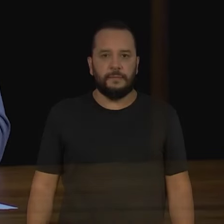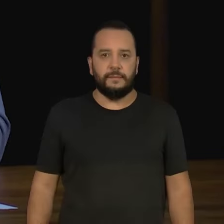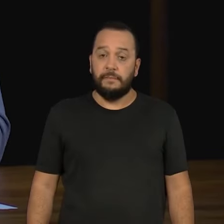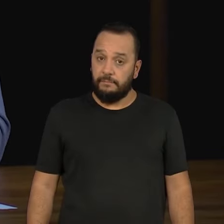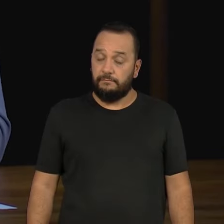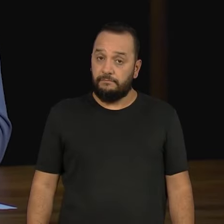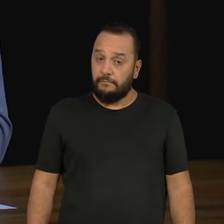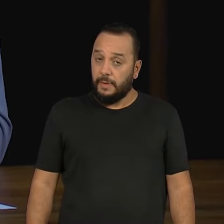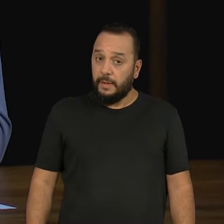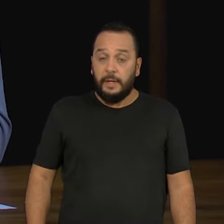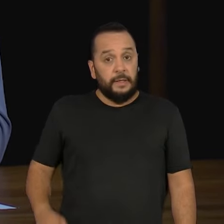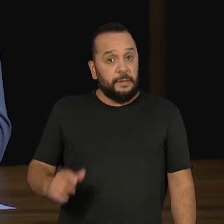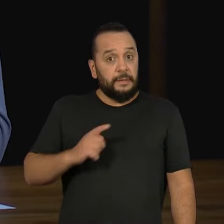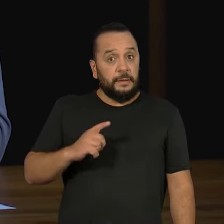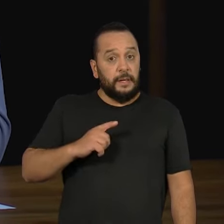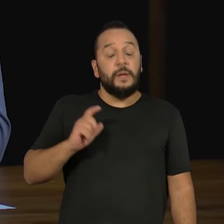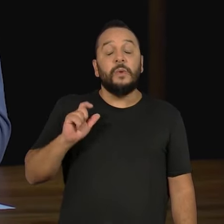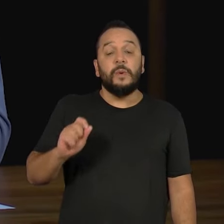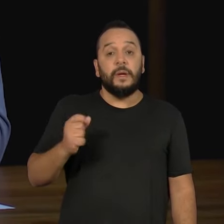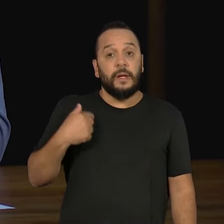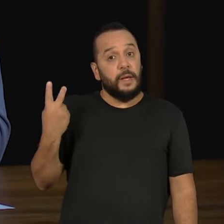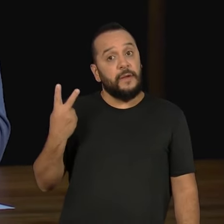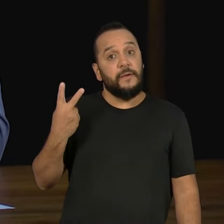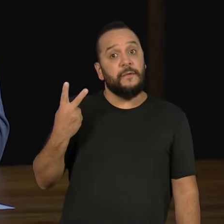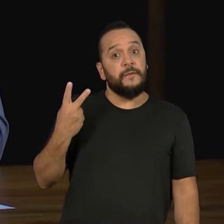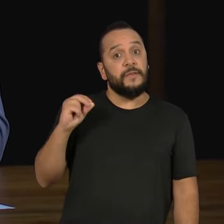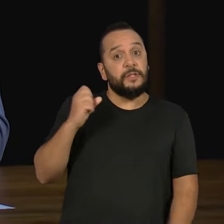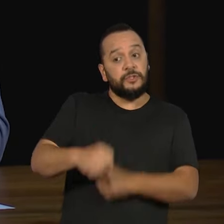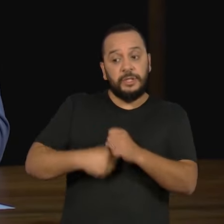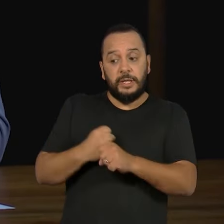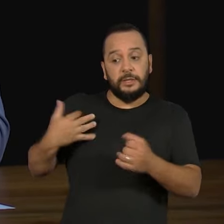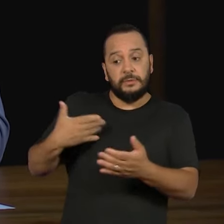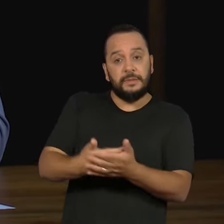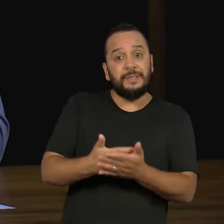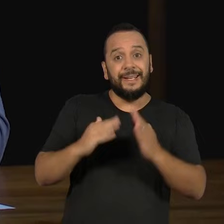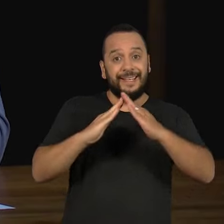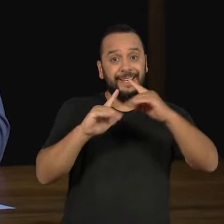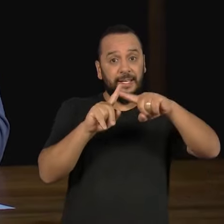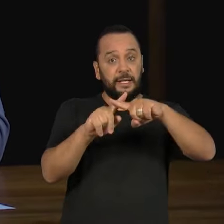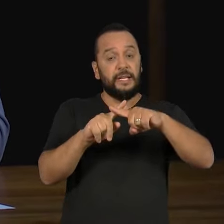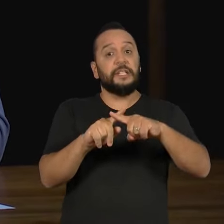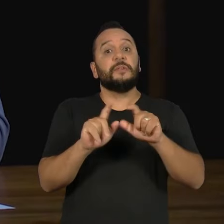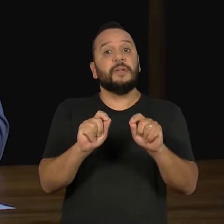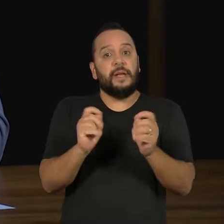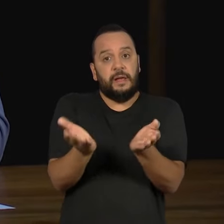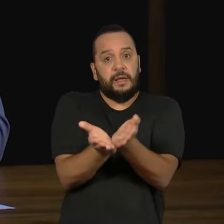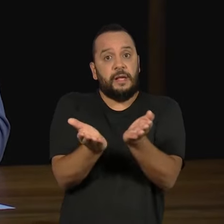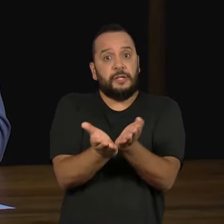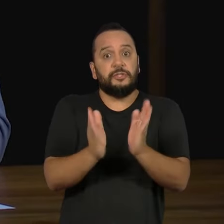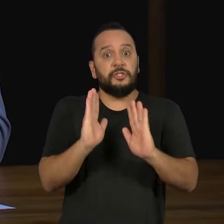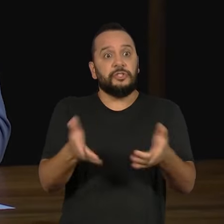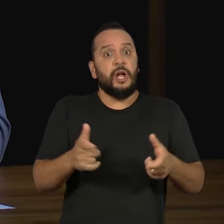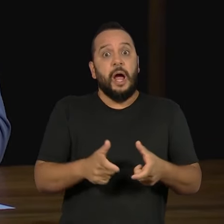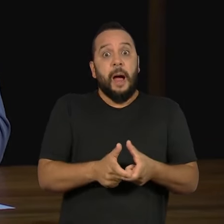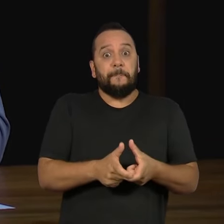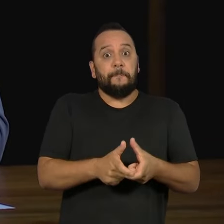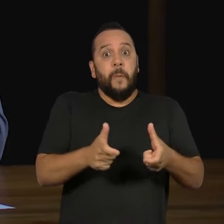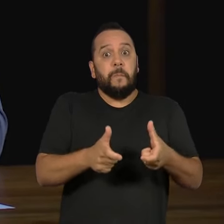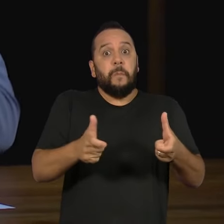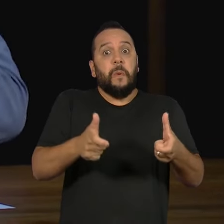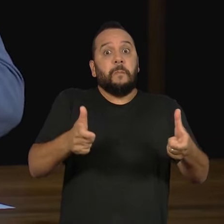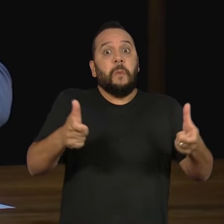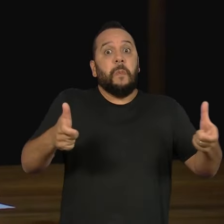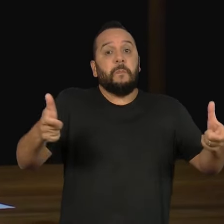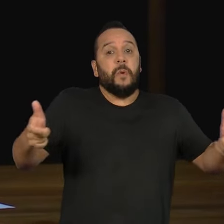nas últimas duas décadas o número de templos evangélicos no Brasil foi multiplicado por seis segundo um